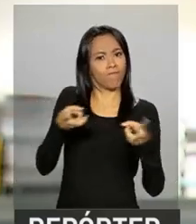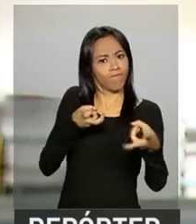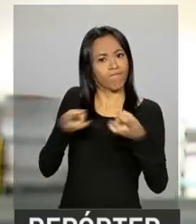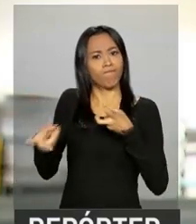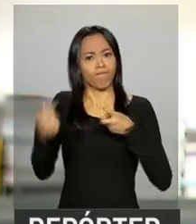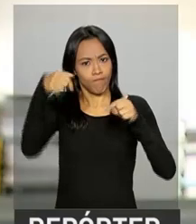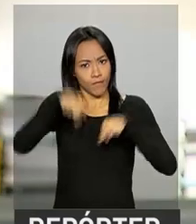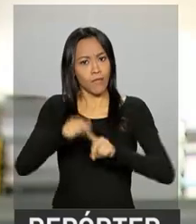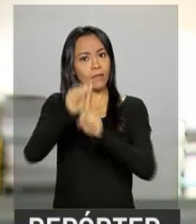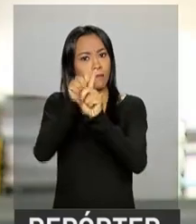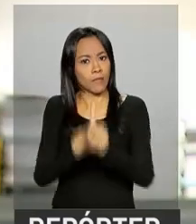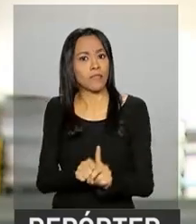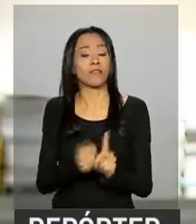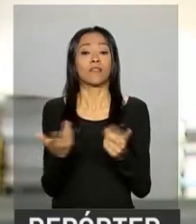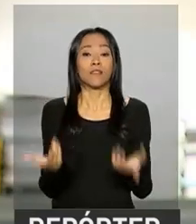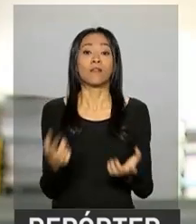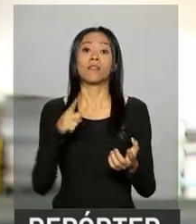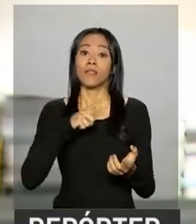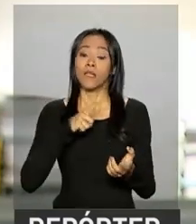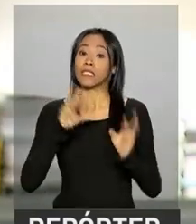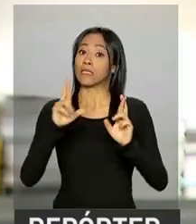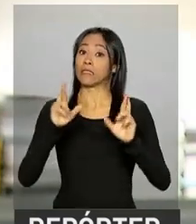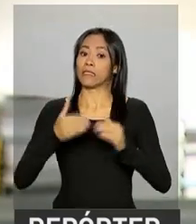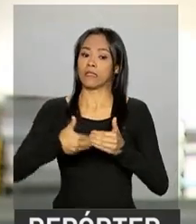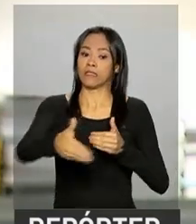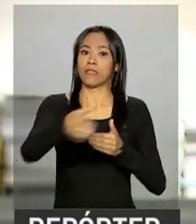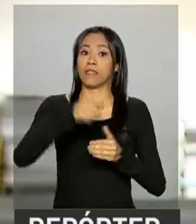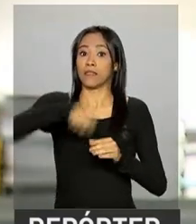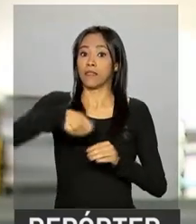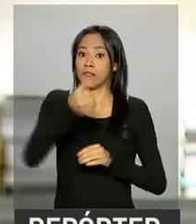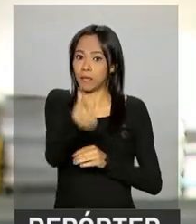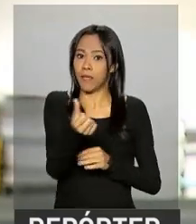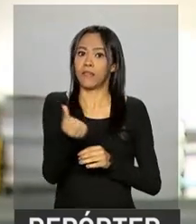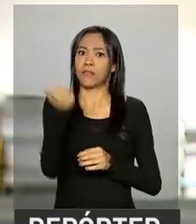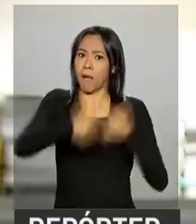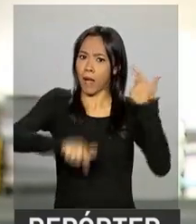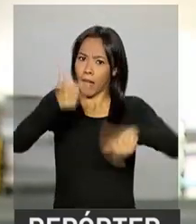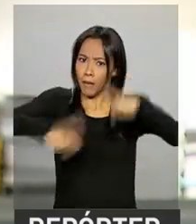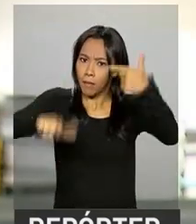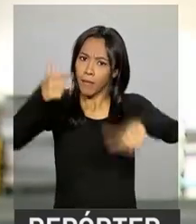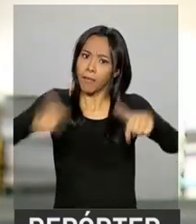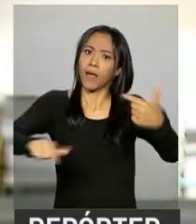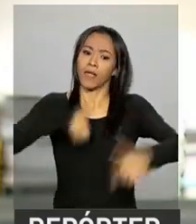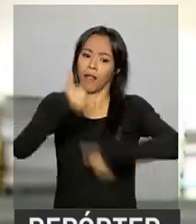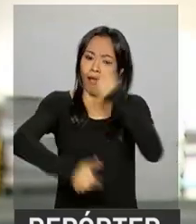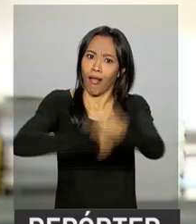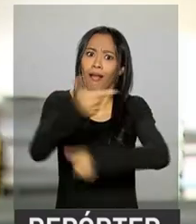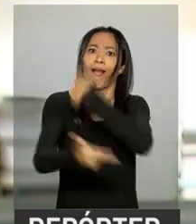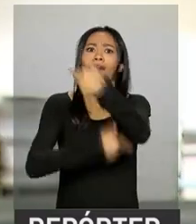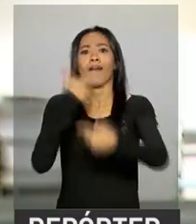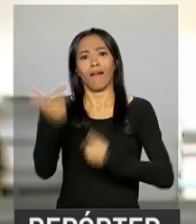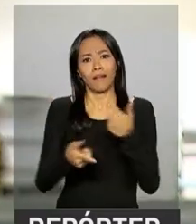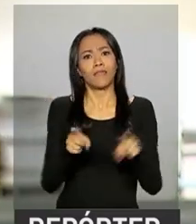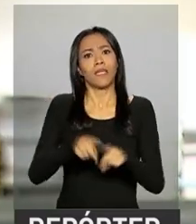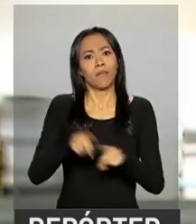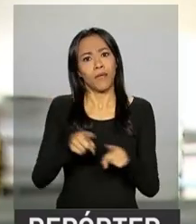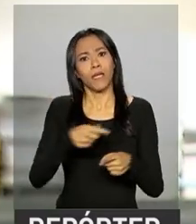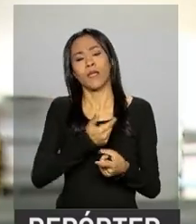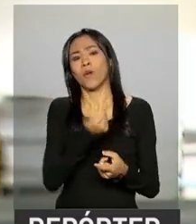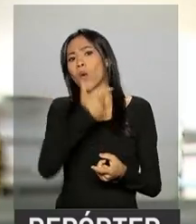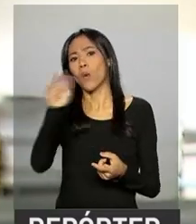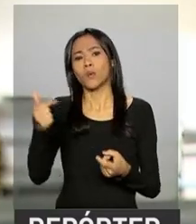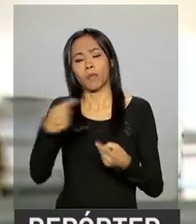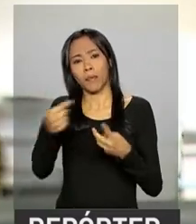nesse mês há uma expectativa pros próximos se meses de aumento da demanda de aumento das exportações por conta disso também há uma